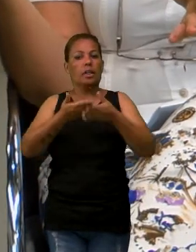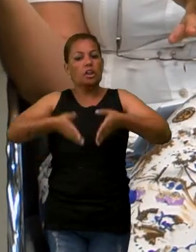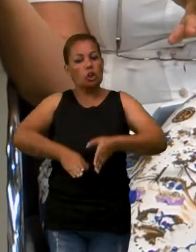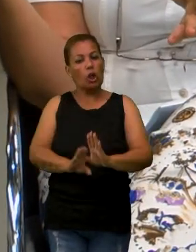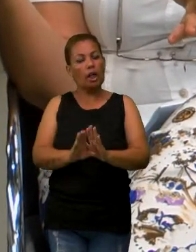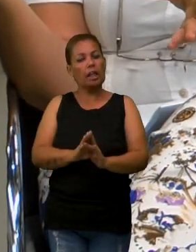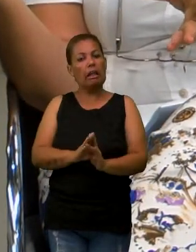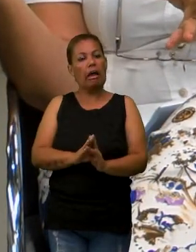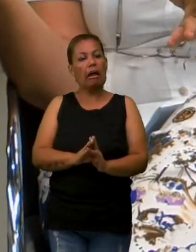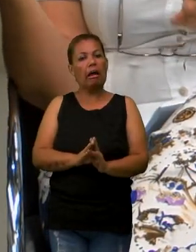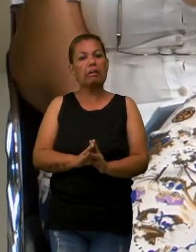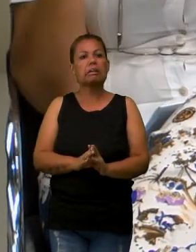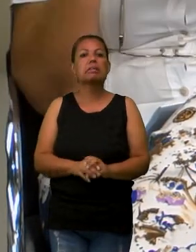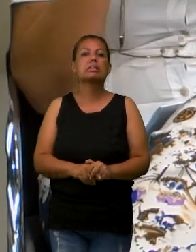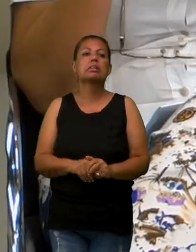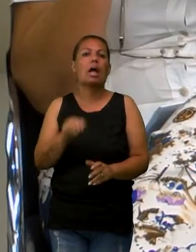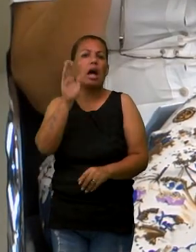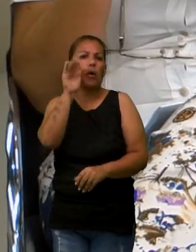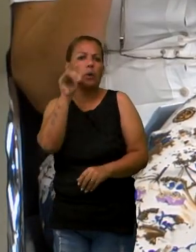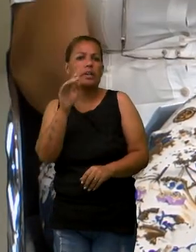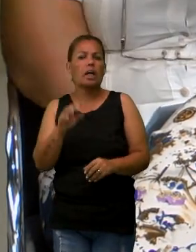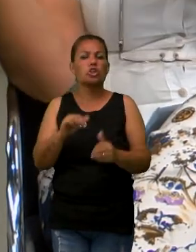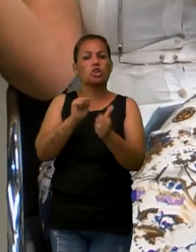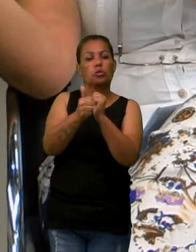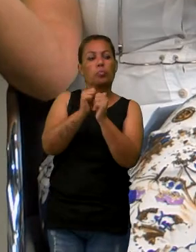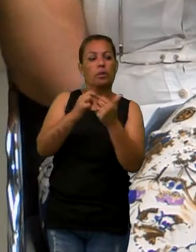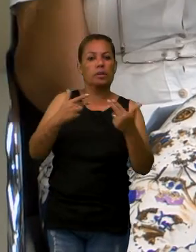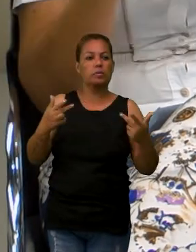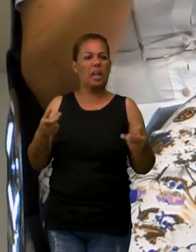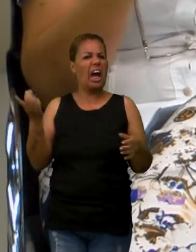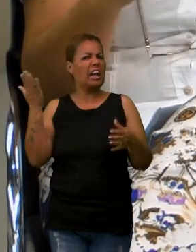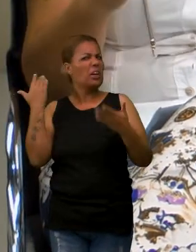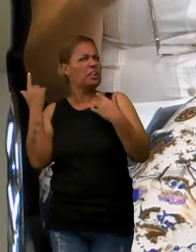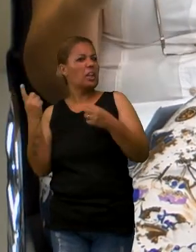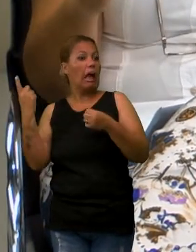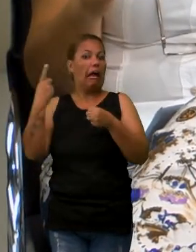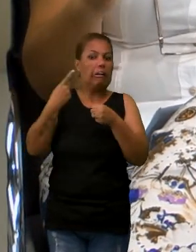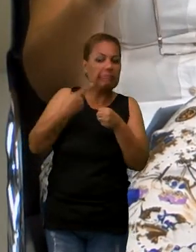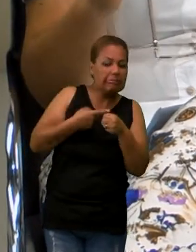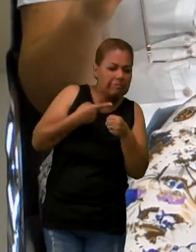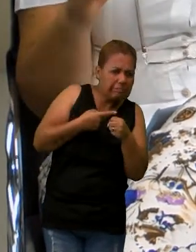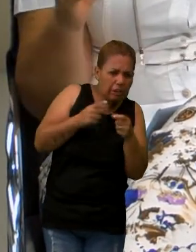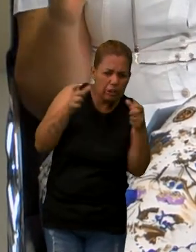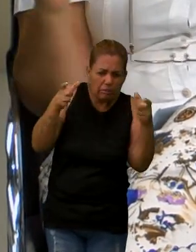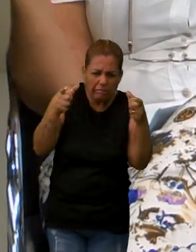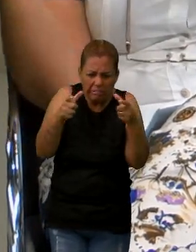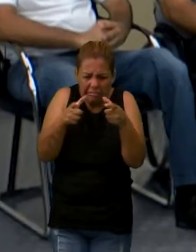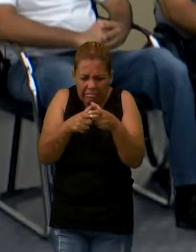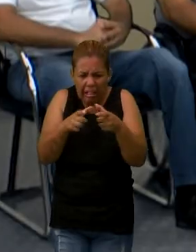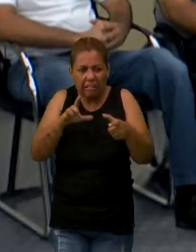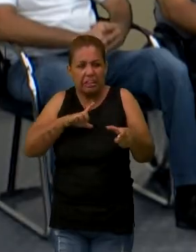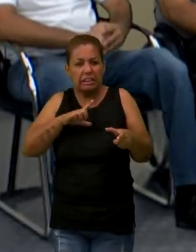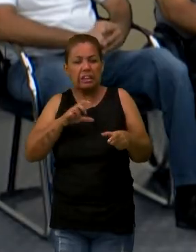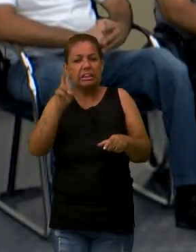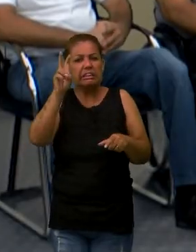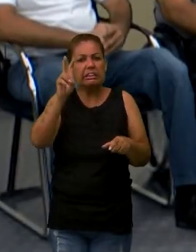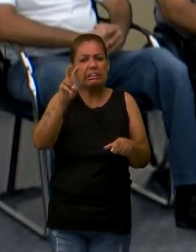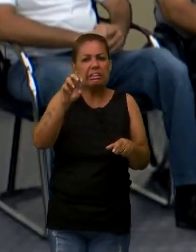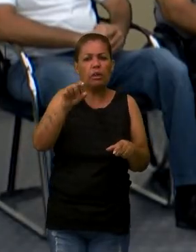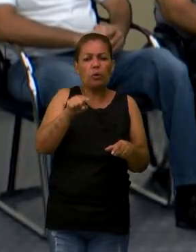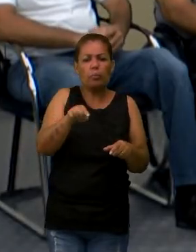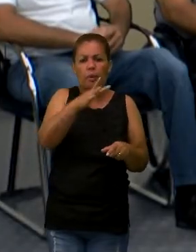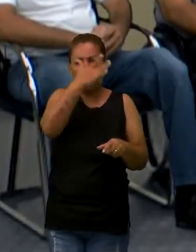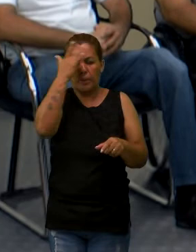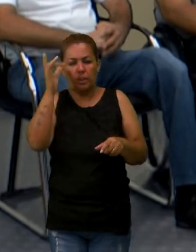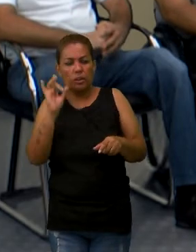interesse pelo esporte sim isso olha é eu que sou lado interiorizam da venha desse tamanho 5 mil habitantes de onde eu